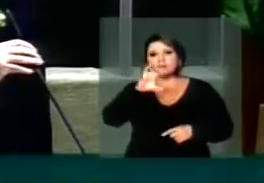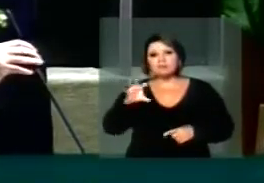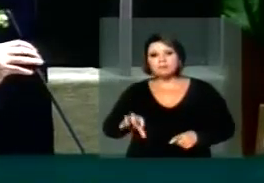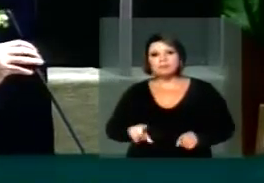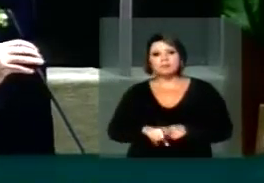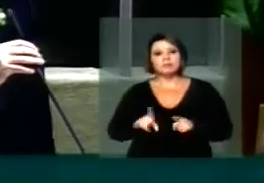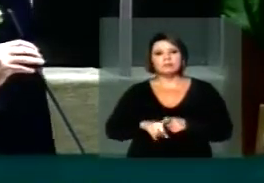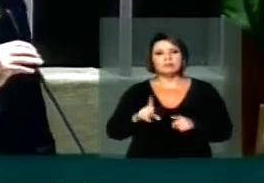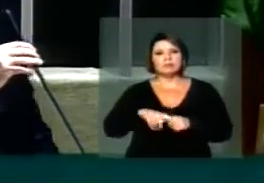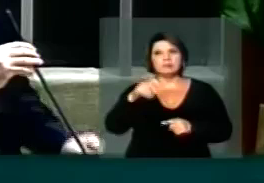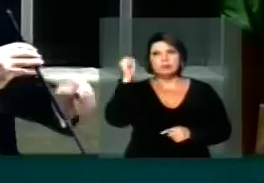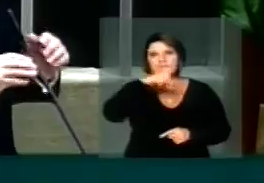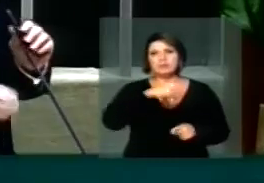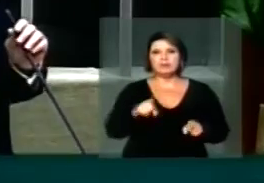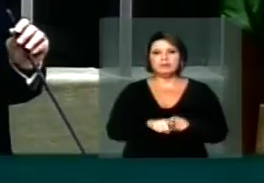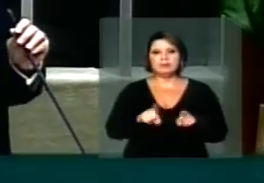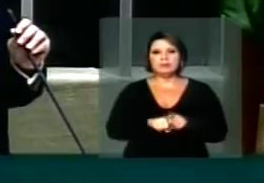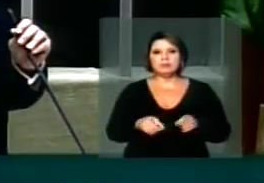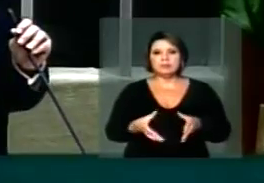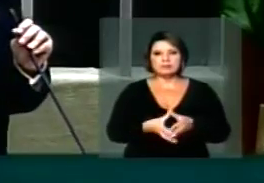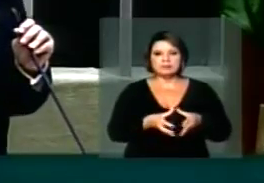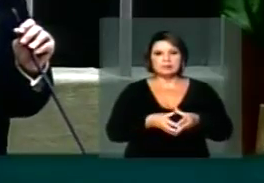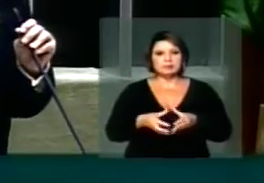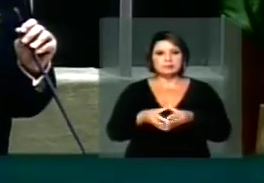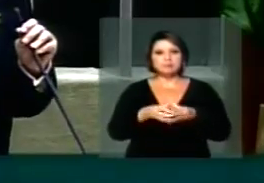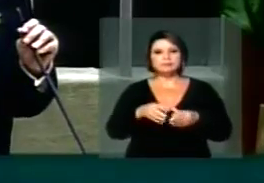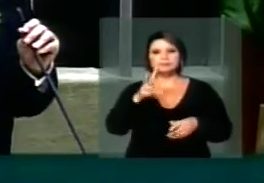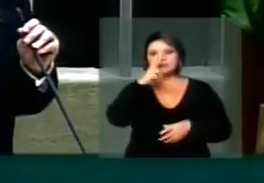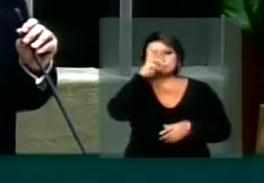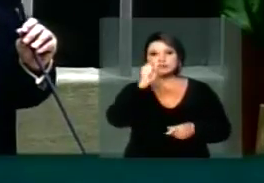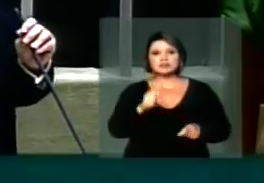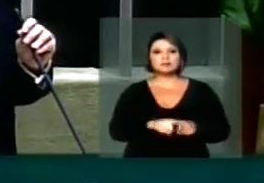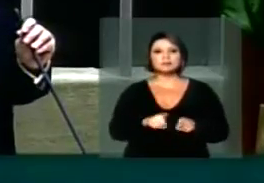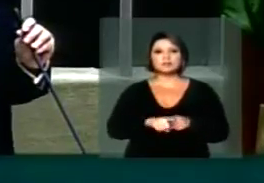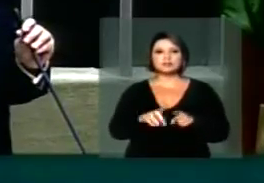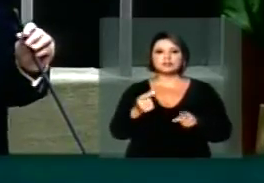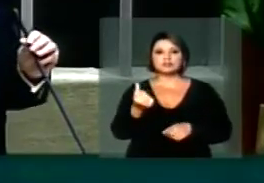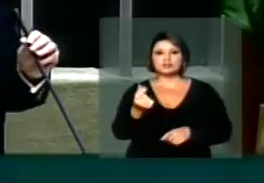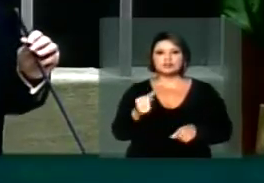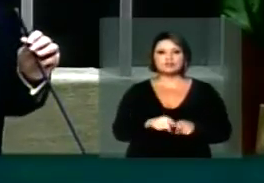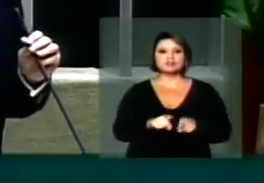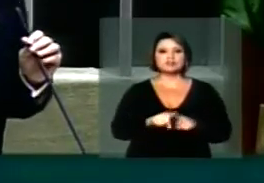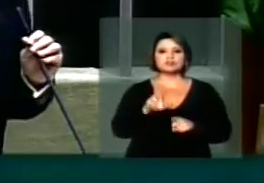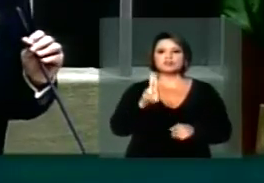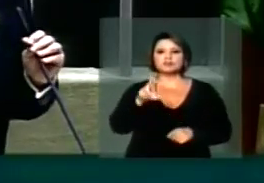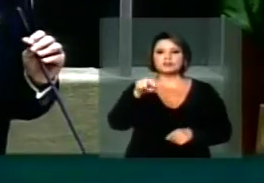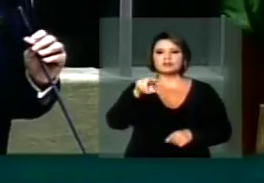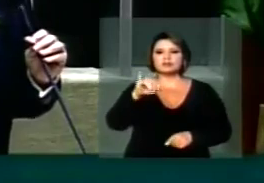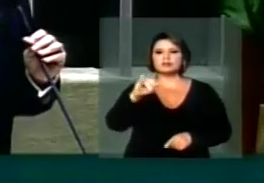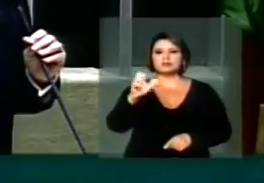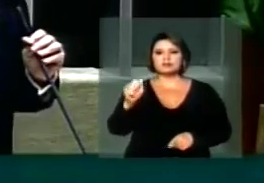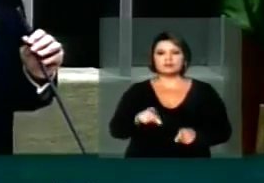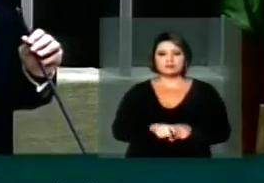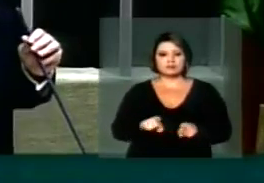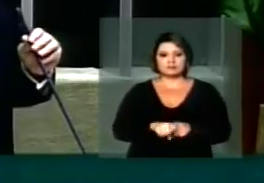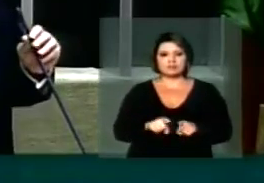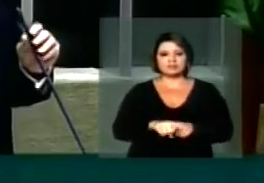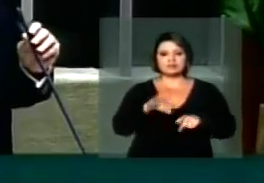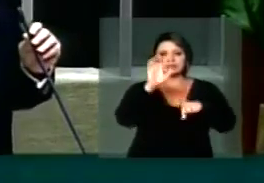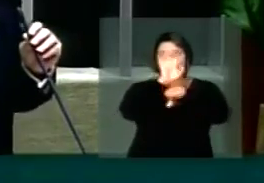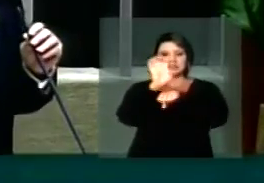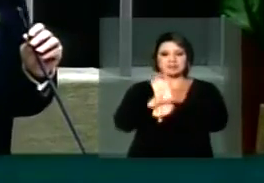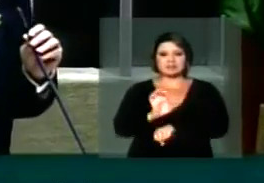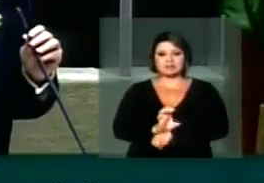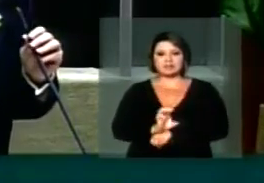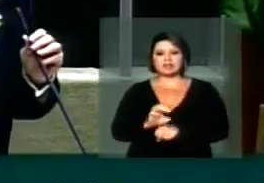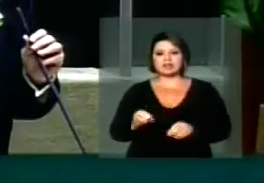em situação delicada, com a concentração do poder e da riqueza na União, e os estados e municípios, a cada dia